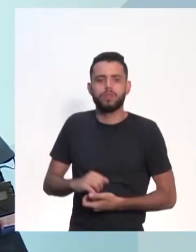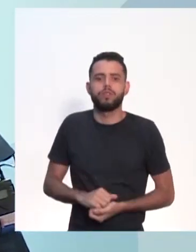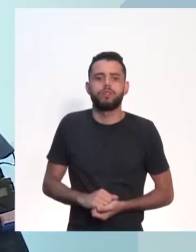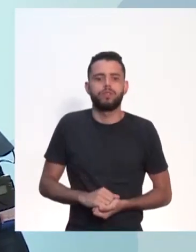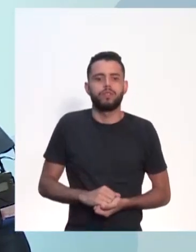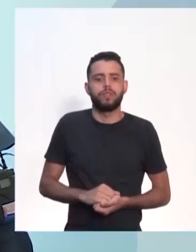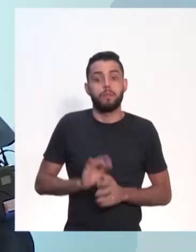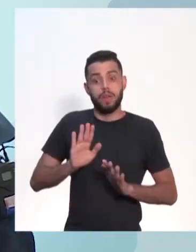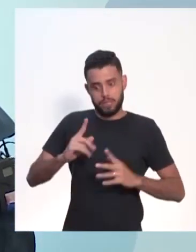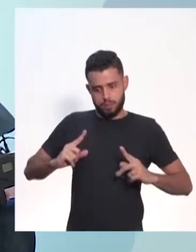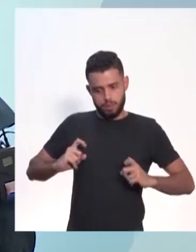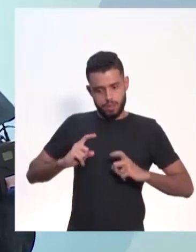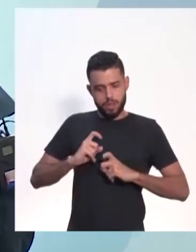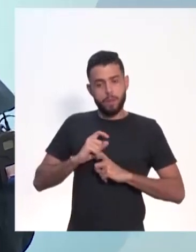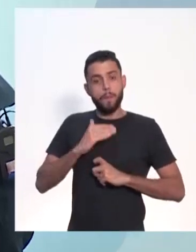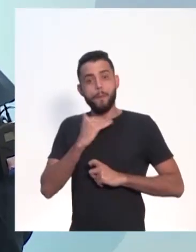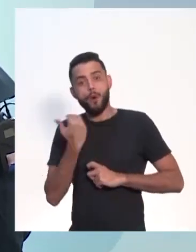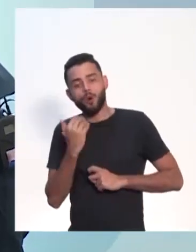enfraquecido.